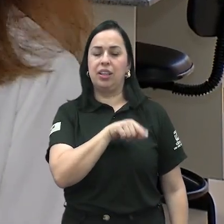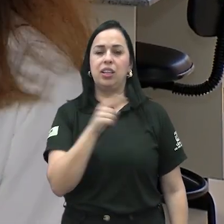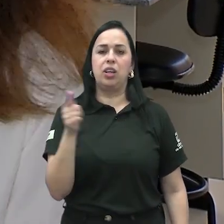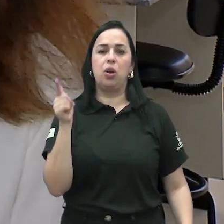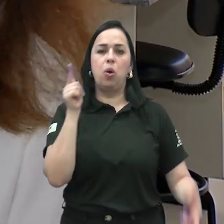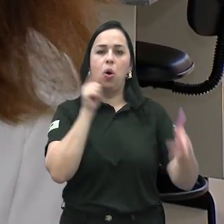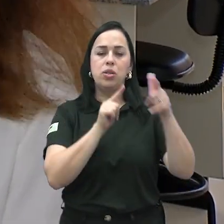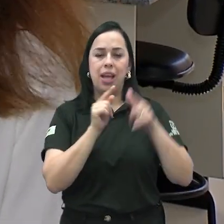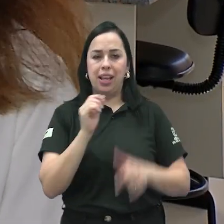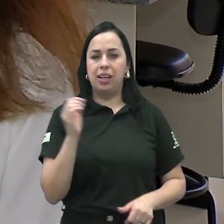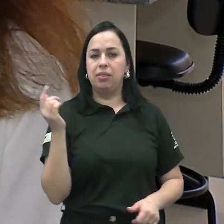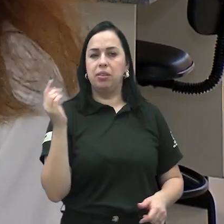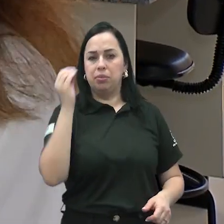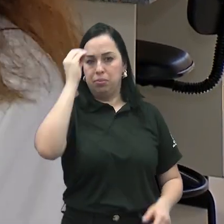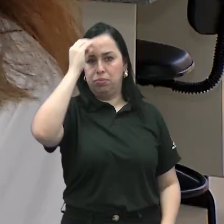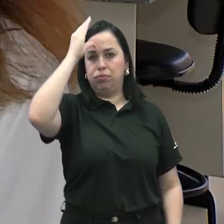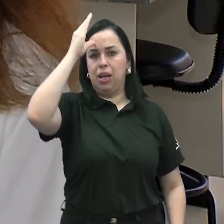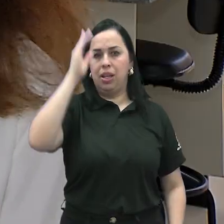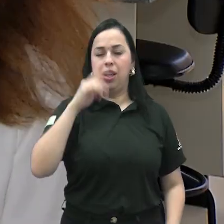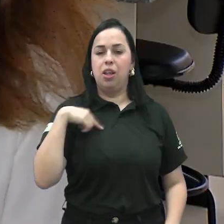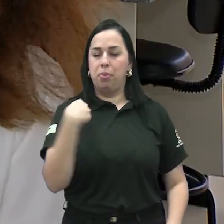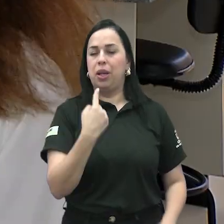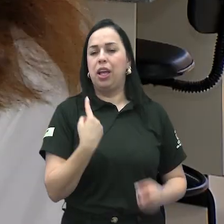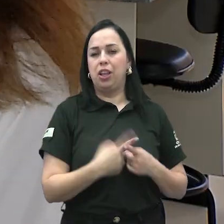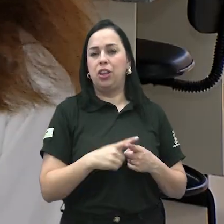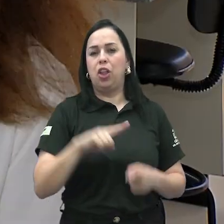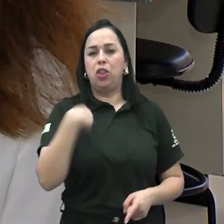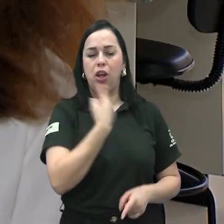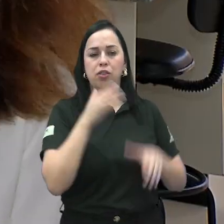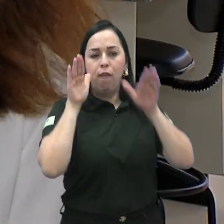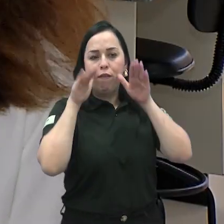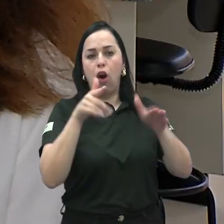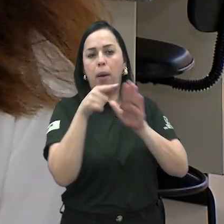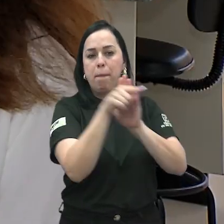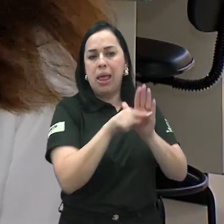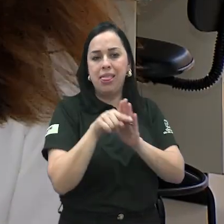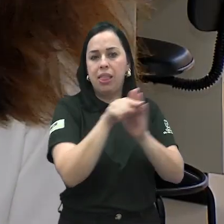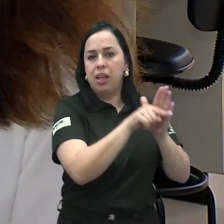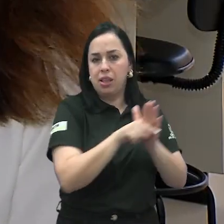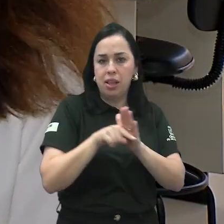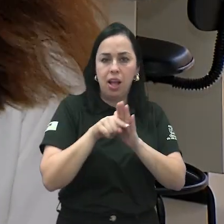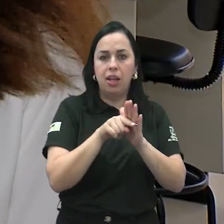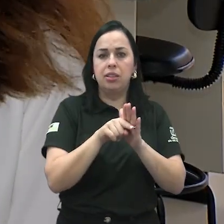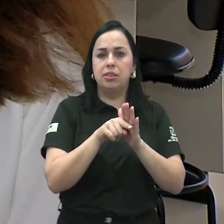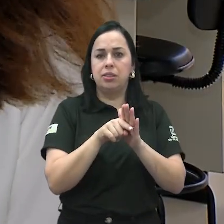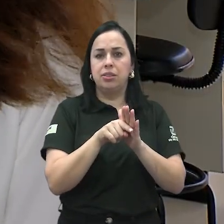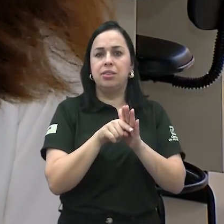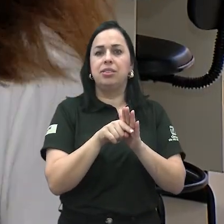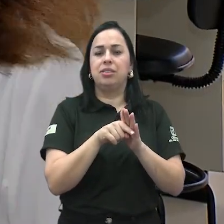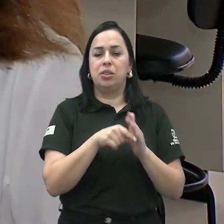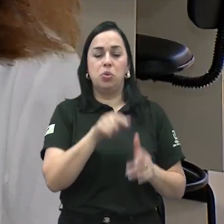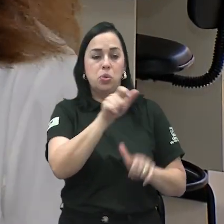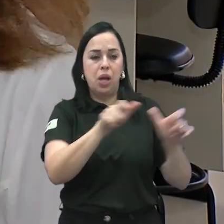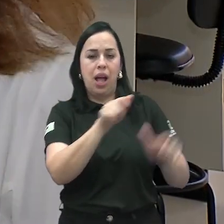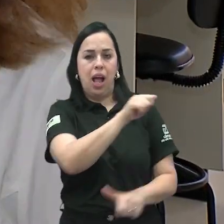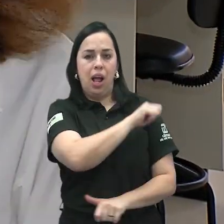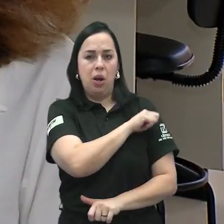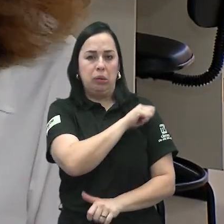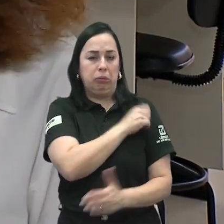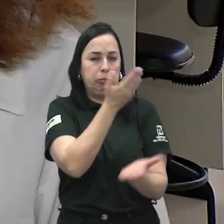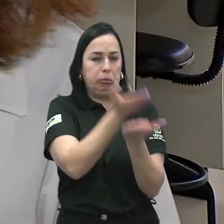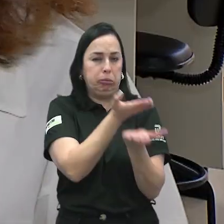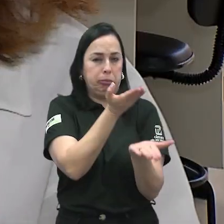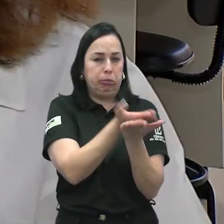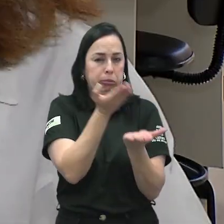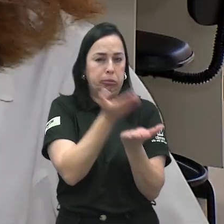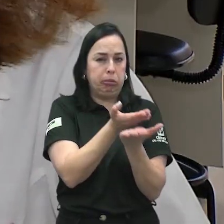se gera conhecimento, porque aqui a gente faz pesquisa ligado a isso. Então, os próprios alunos